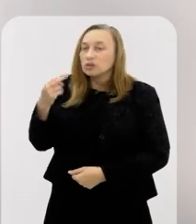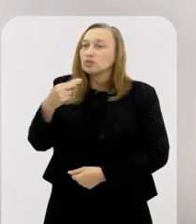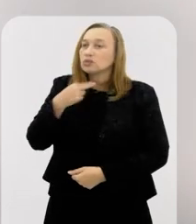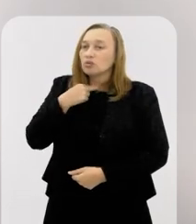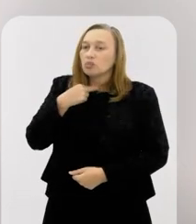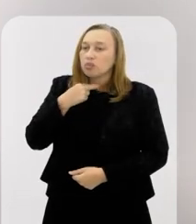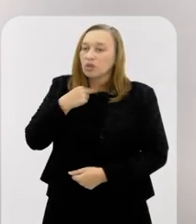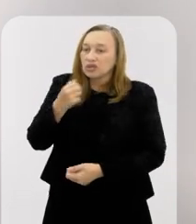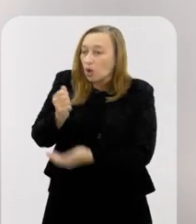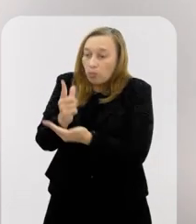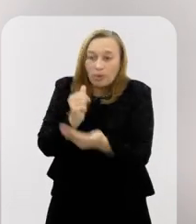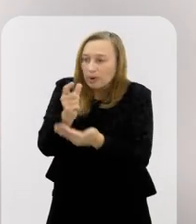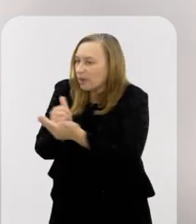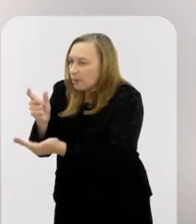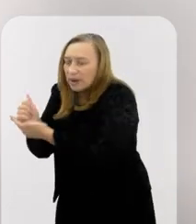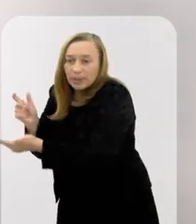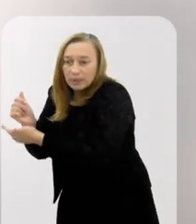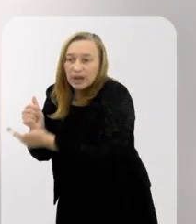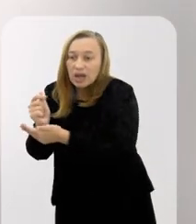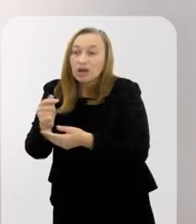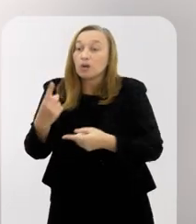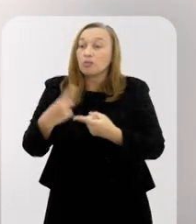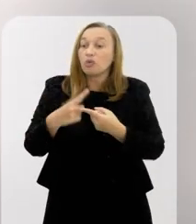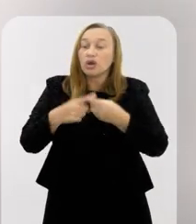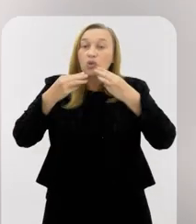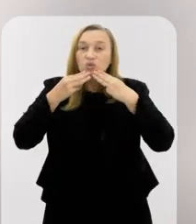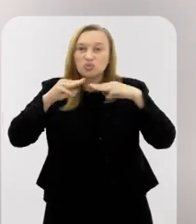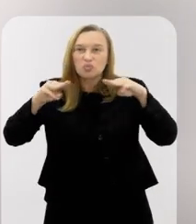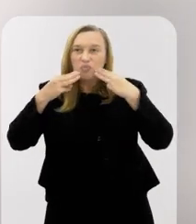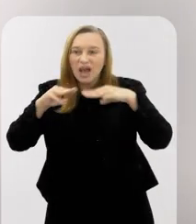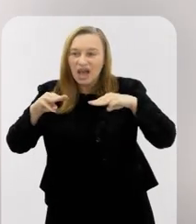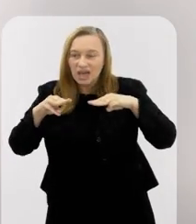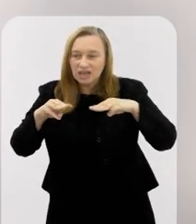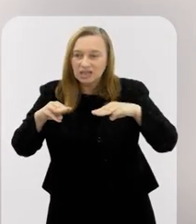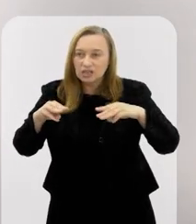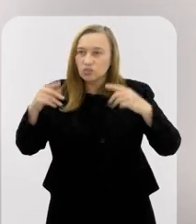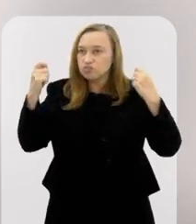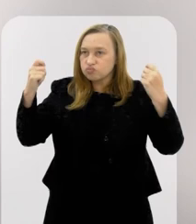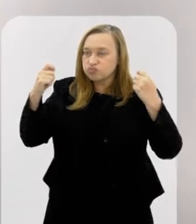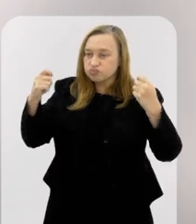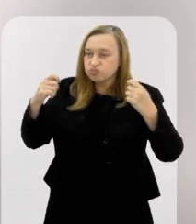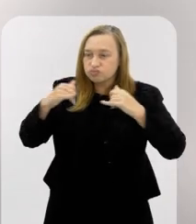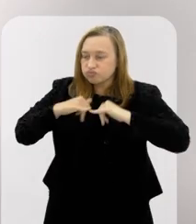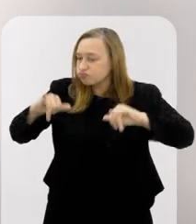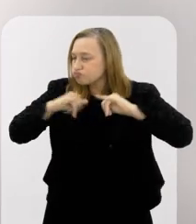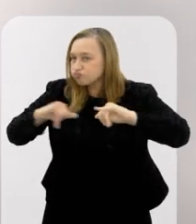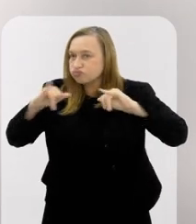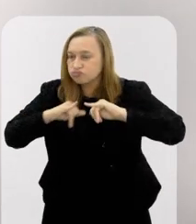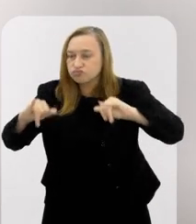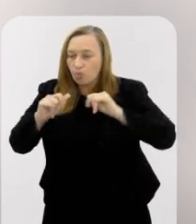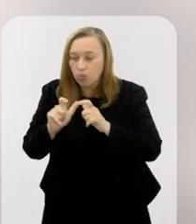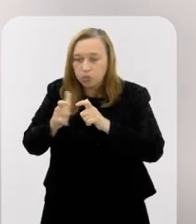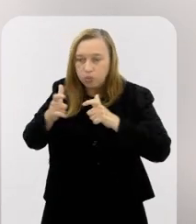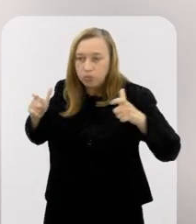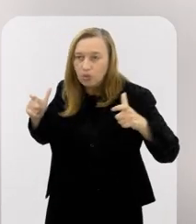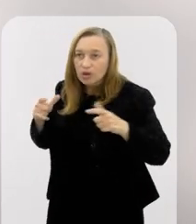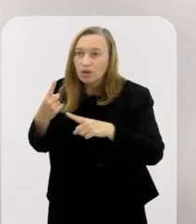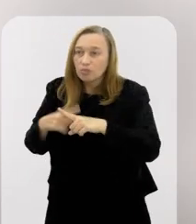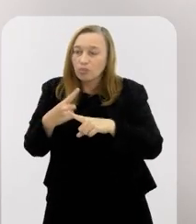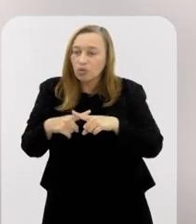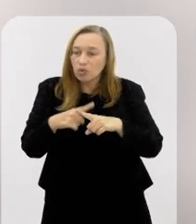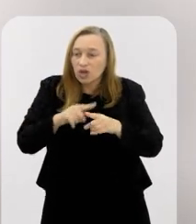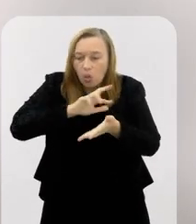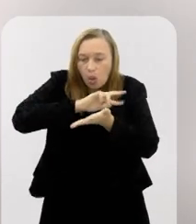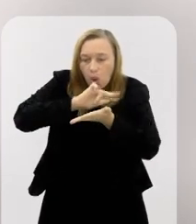ter aquele consumo desenfreado né porque as campanhas de marketing da dos fornecedores dos prestadores de serviço elas são gigantes porque o